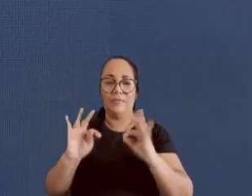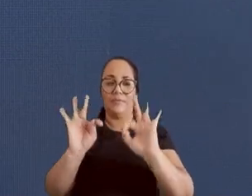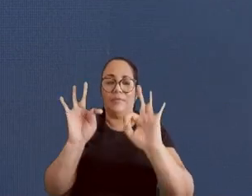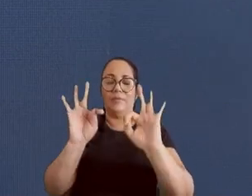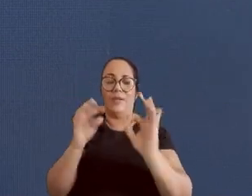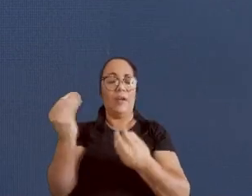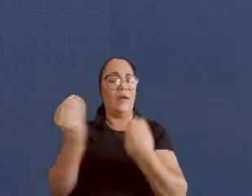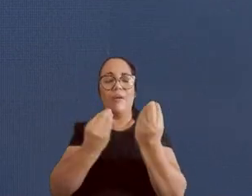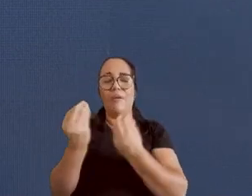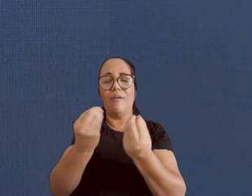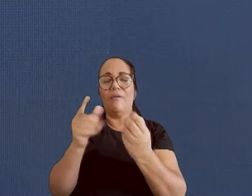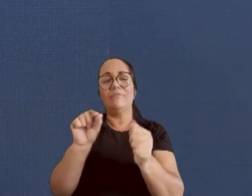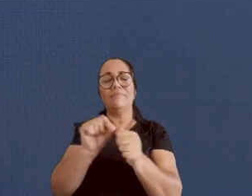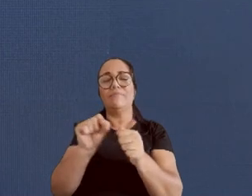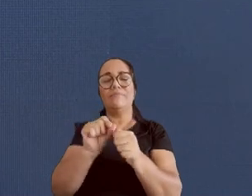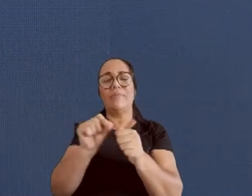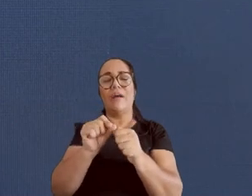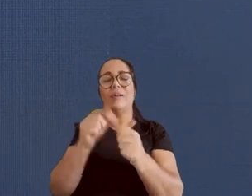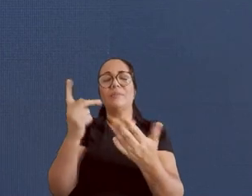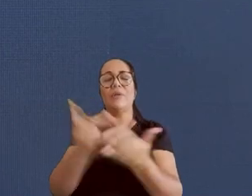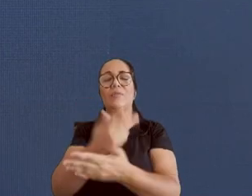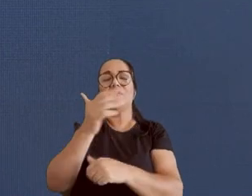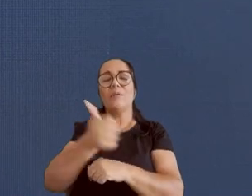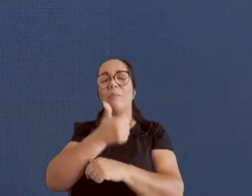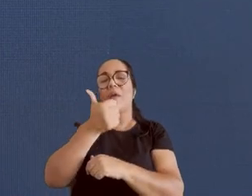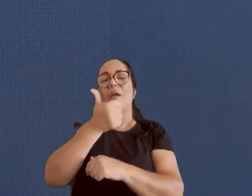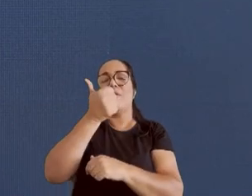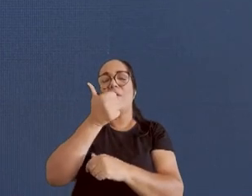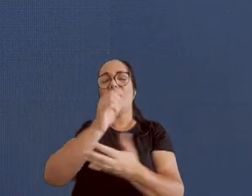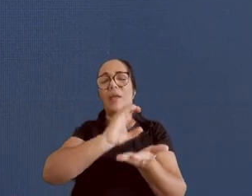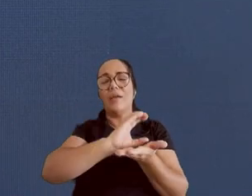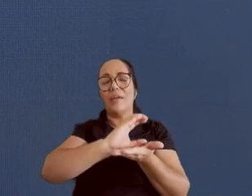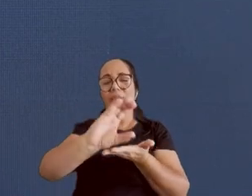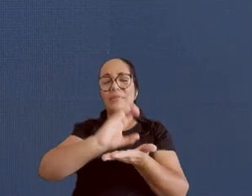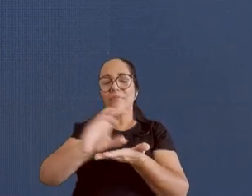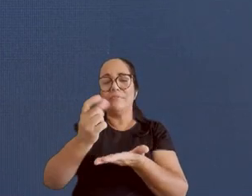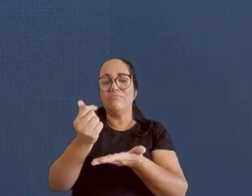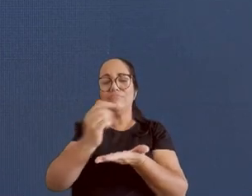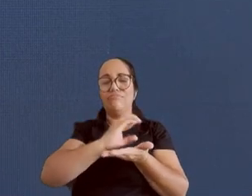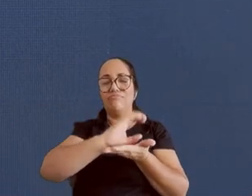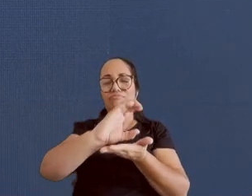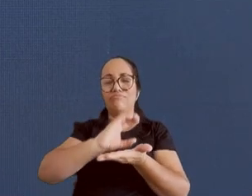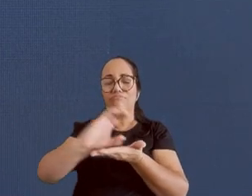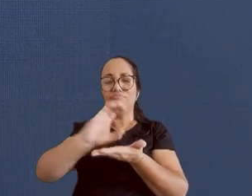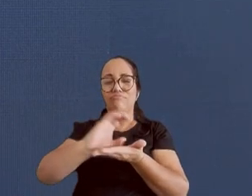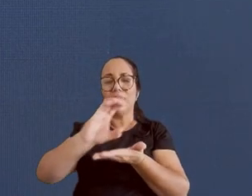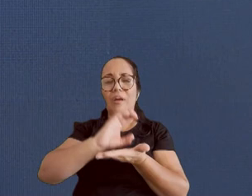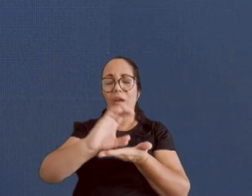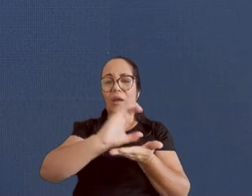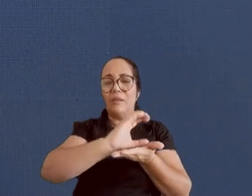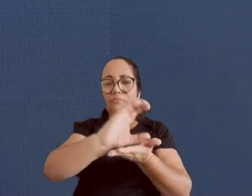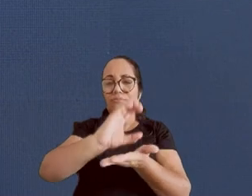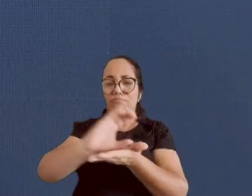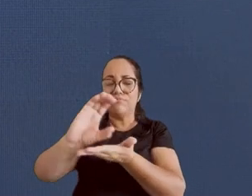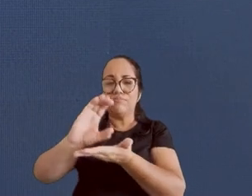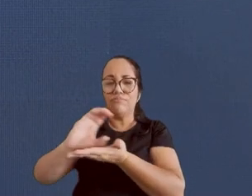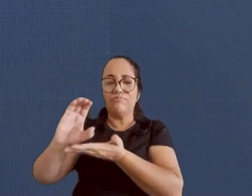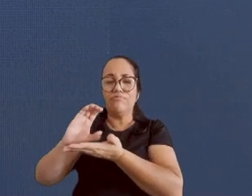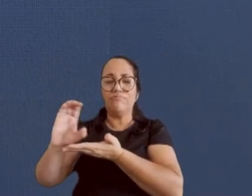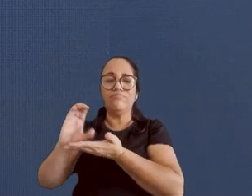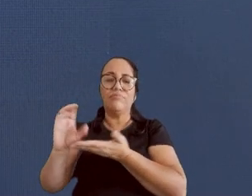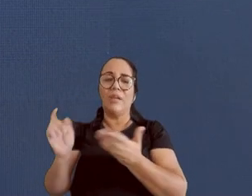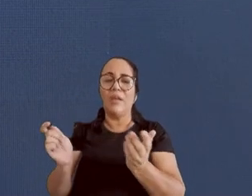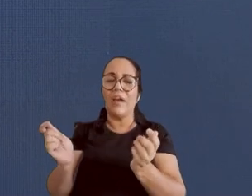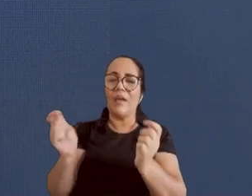que esse financiamento flua né E se essa locação de recursos flú até de forma mais competente do que